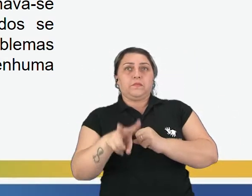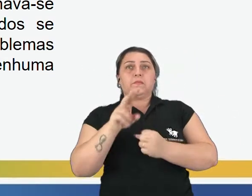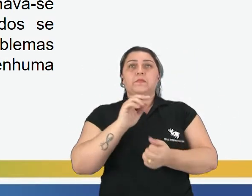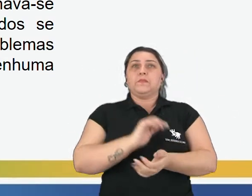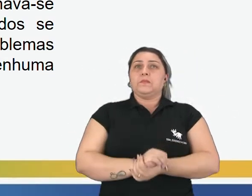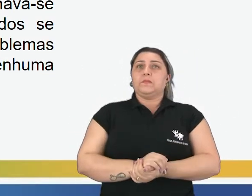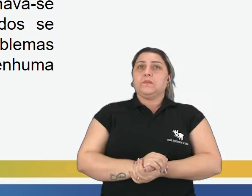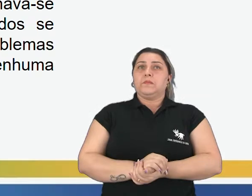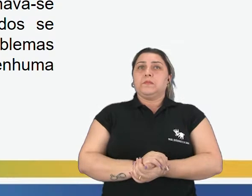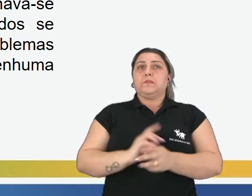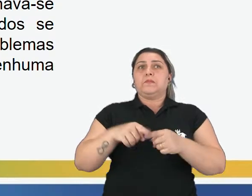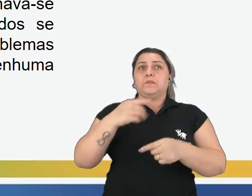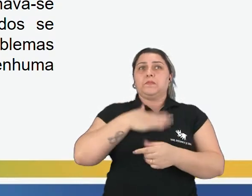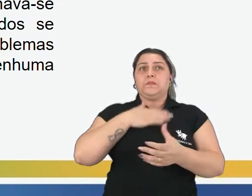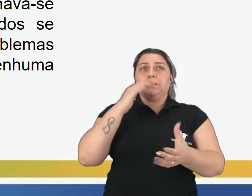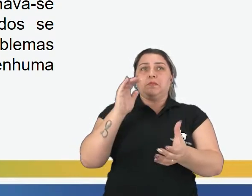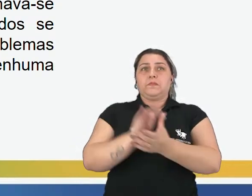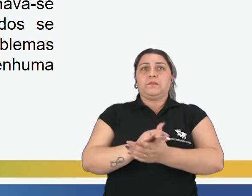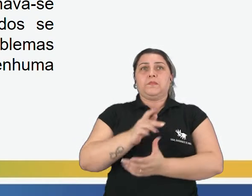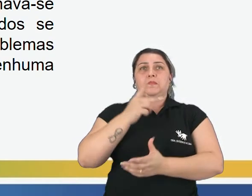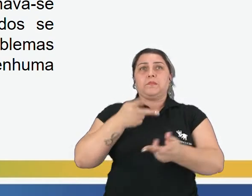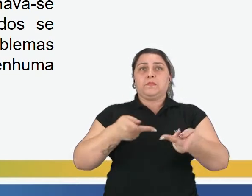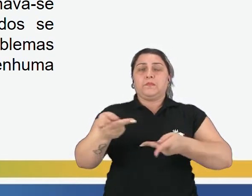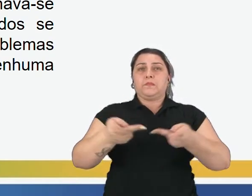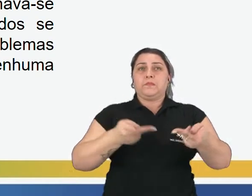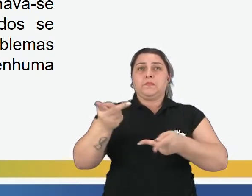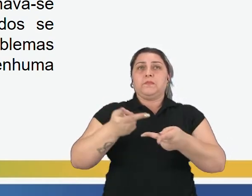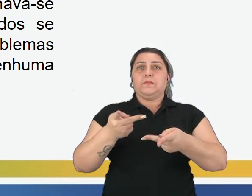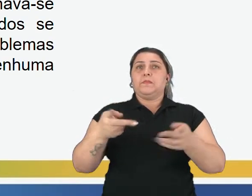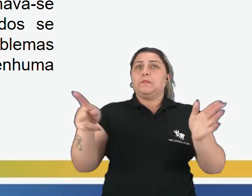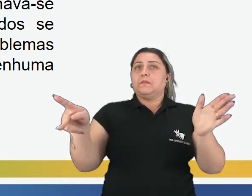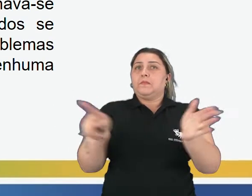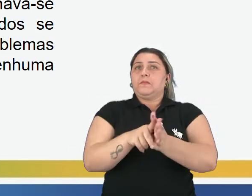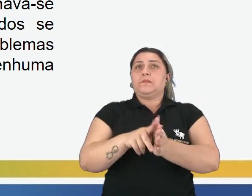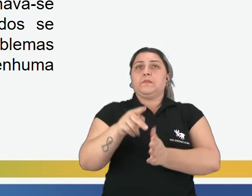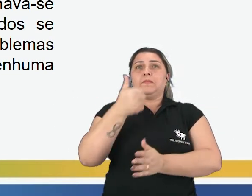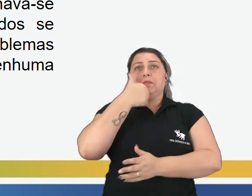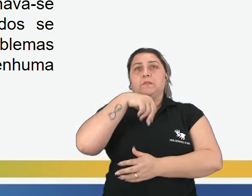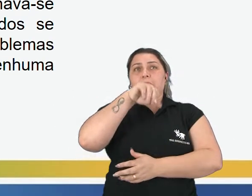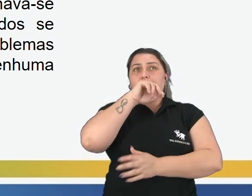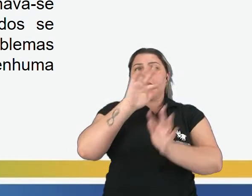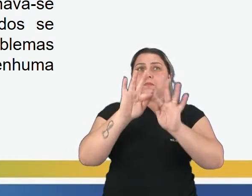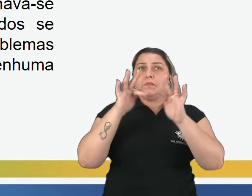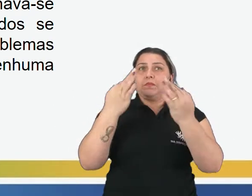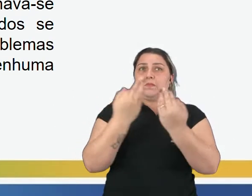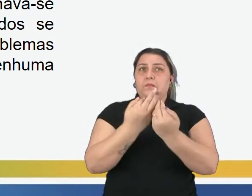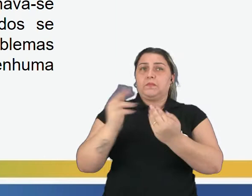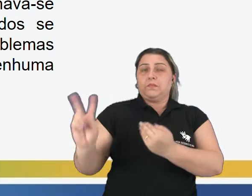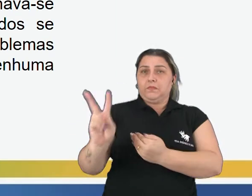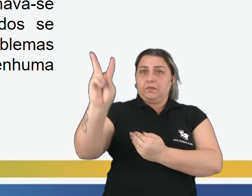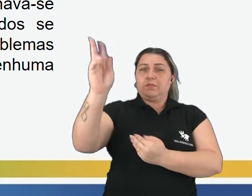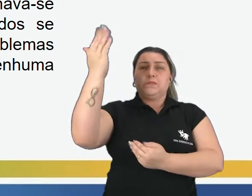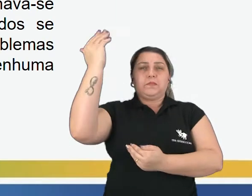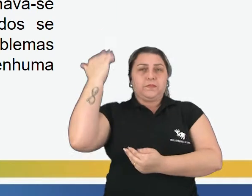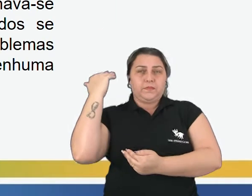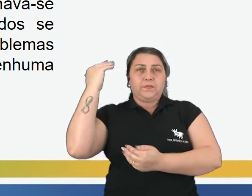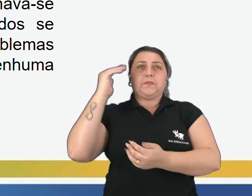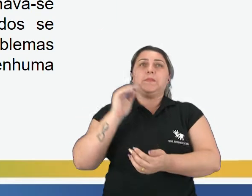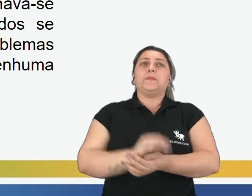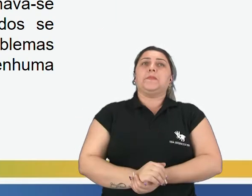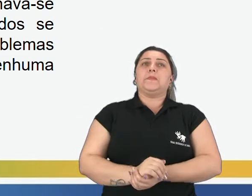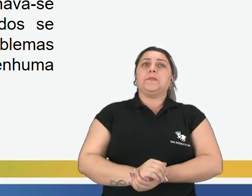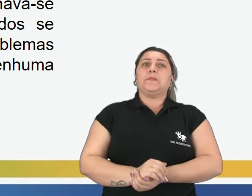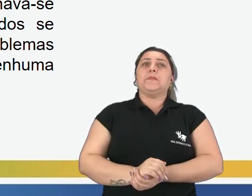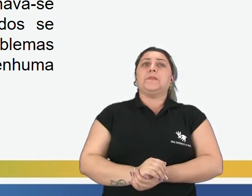podia observar, pois meu marido dizia que o programa não era apropriado para mãe de família. Valores daquela